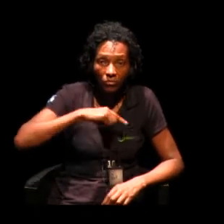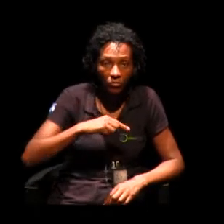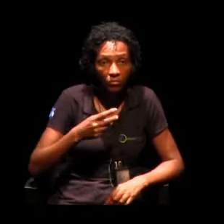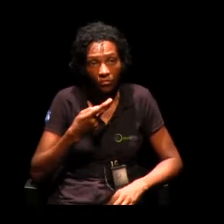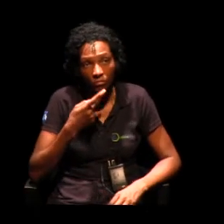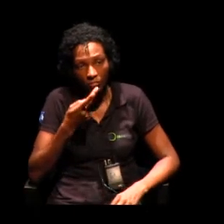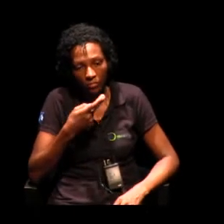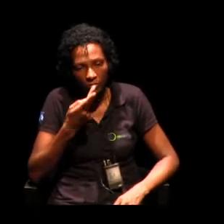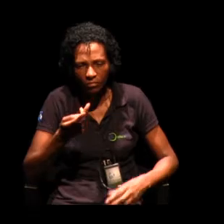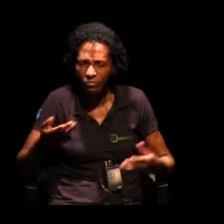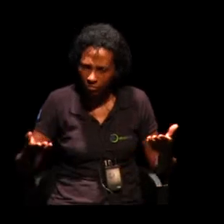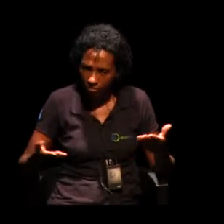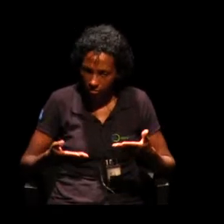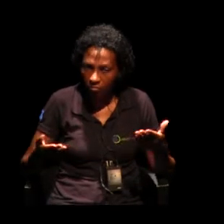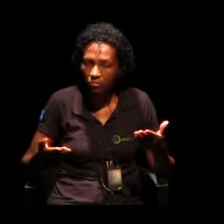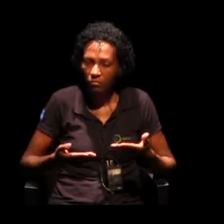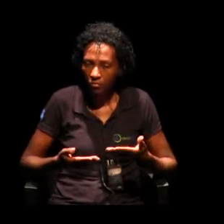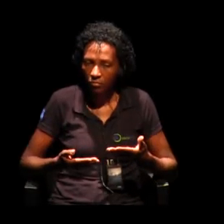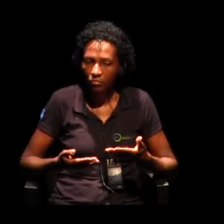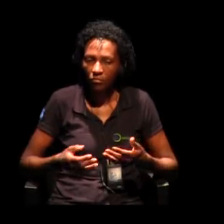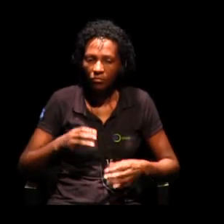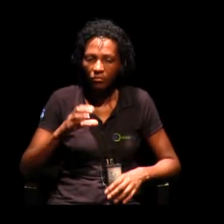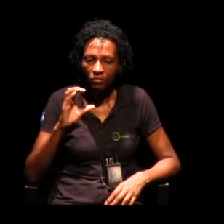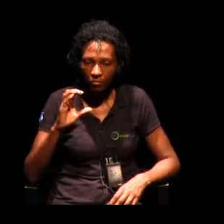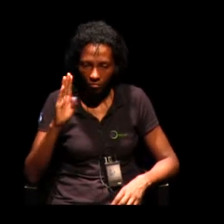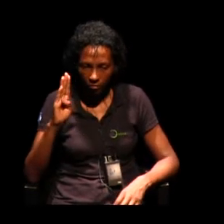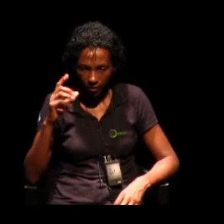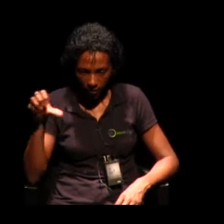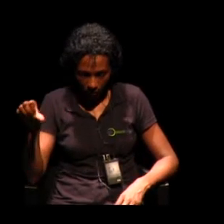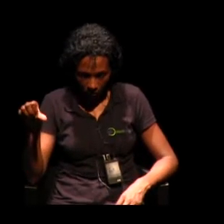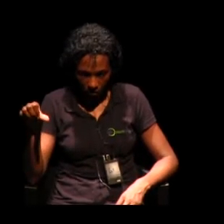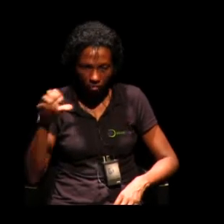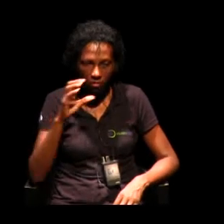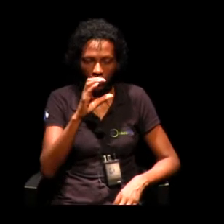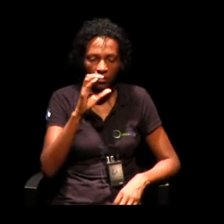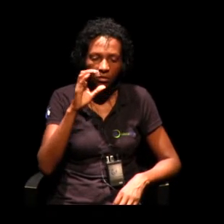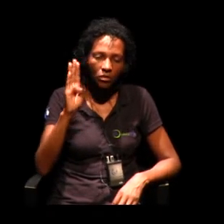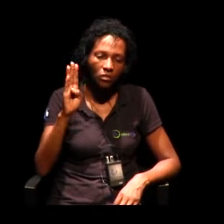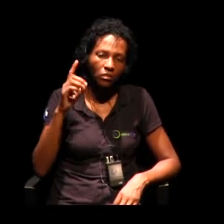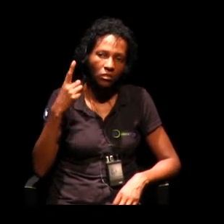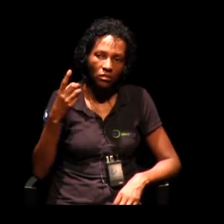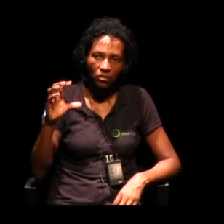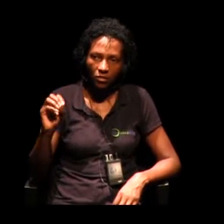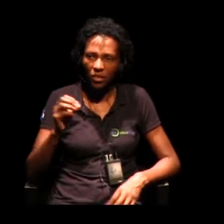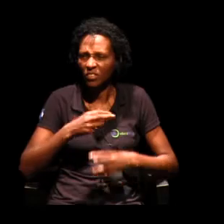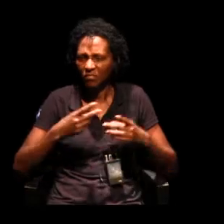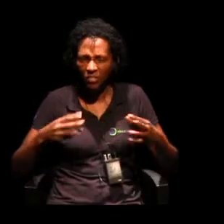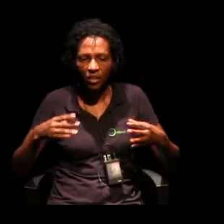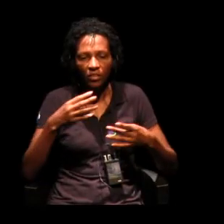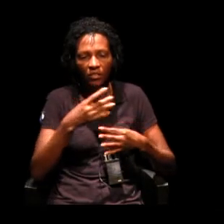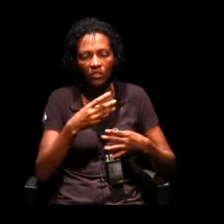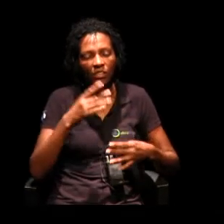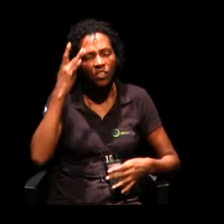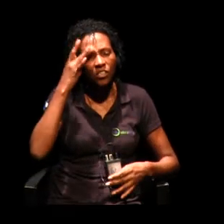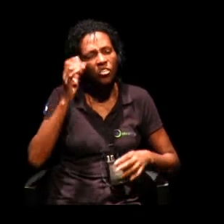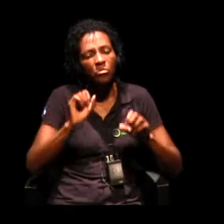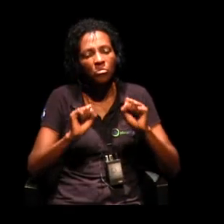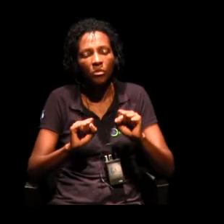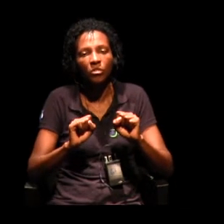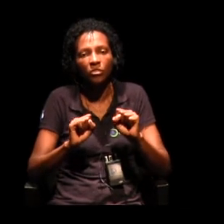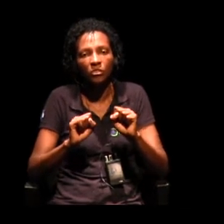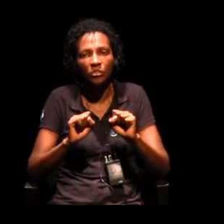Então, estávamos falando sobre isso hoje, e a CB9 e CB10 são as mais diversas